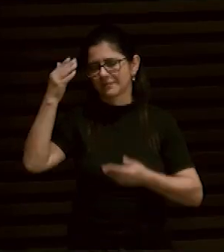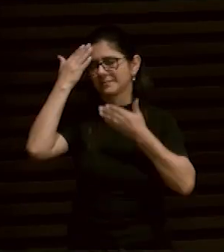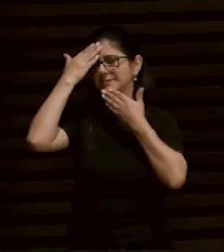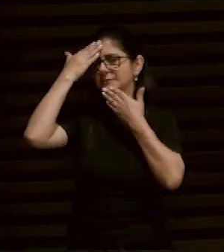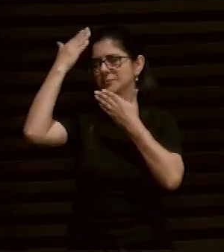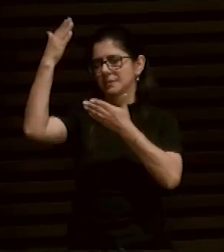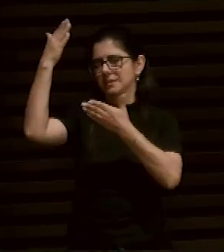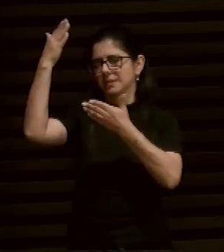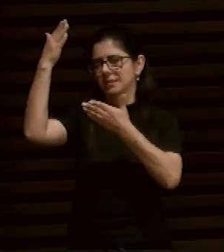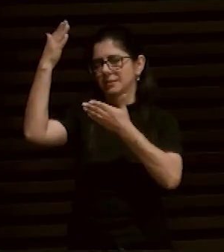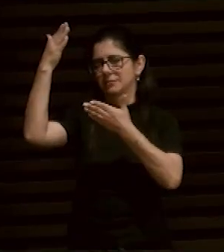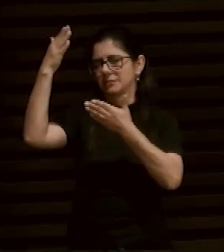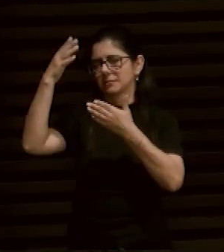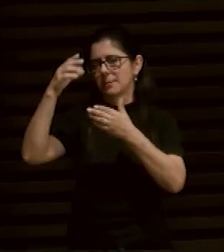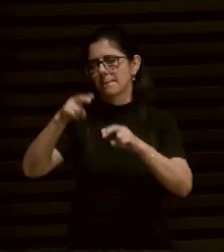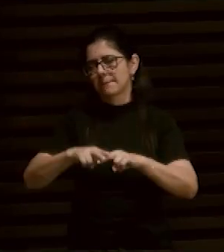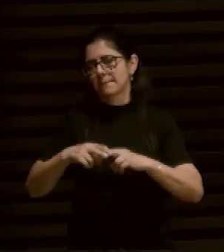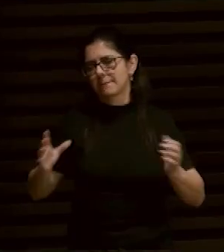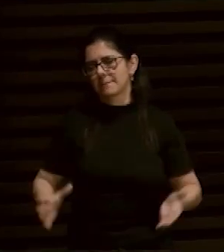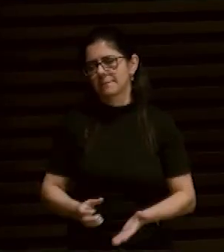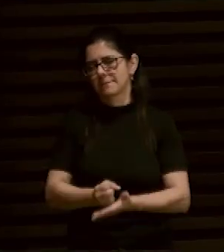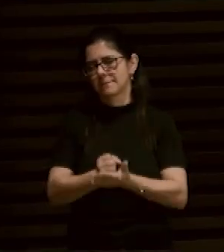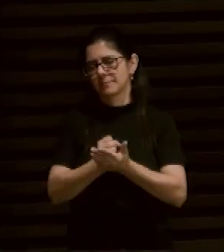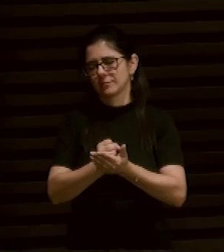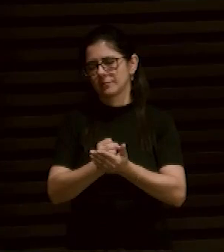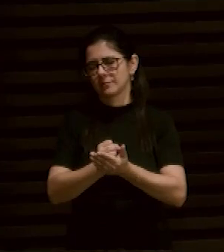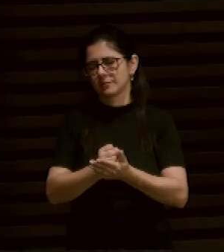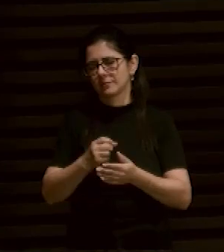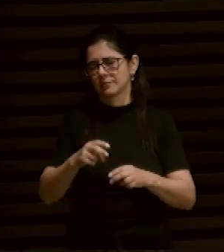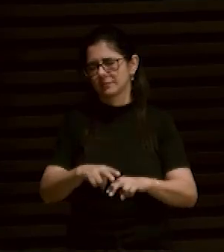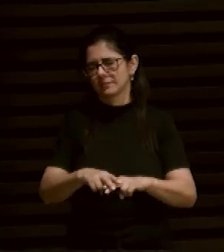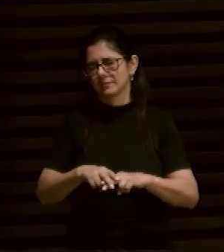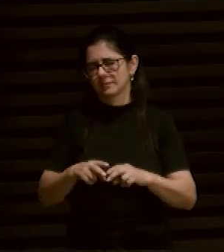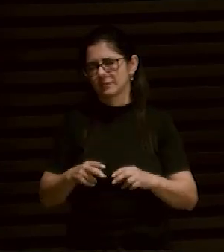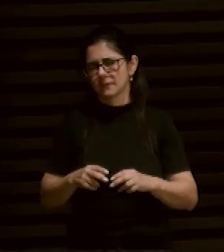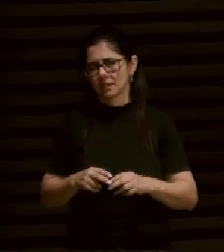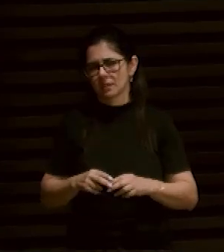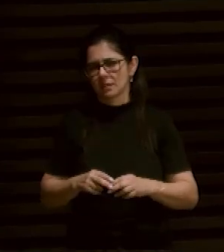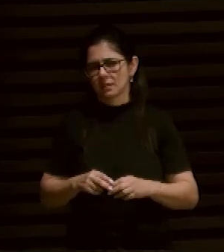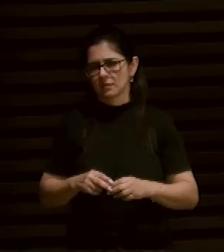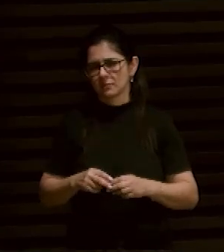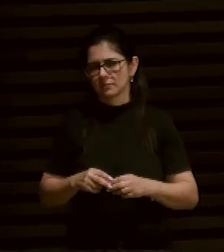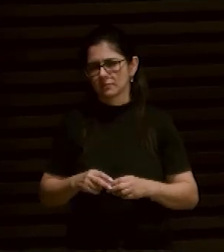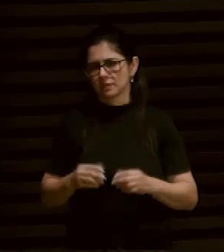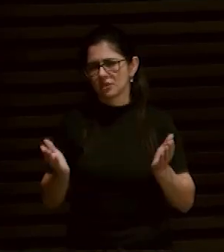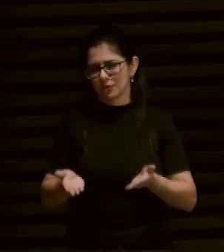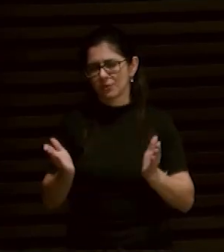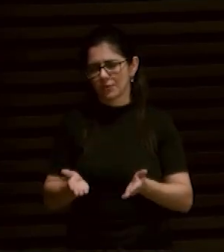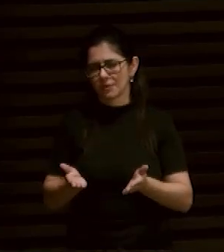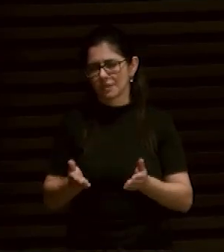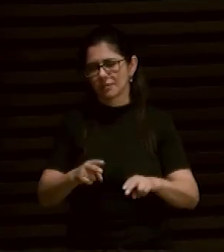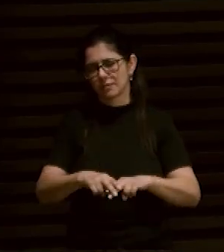obrigado, Pai, pela salvação. Mas não pela salvação apenas de hoje, mas por toda